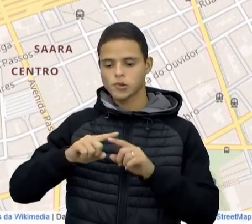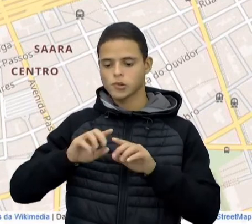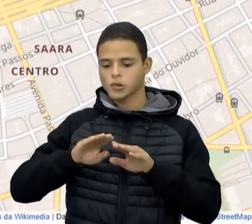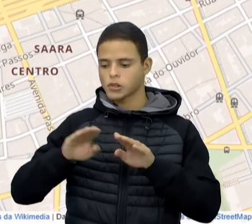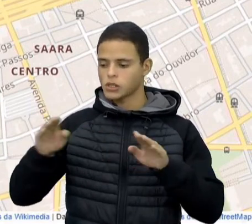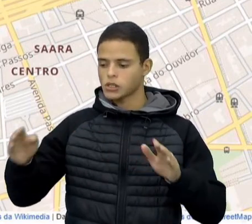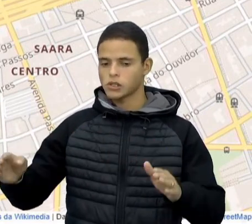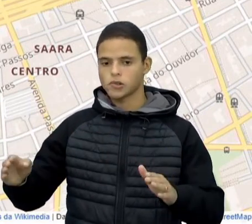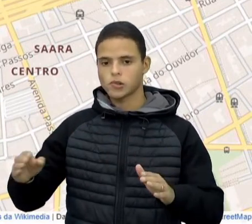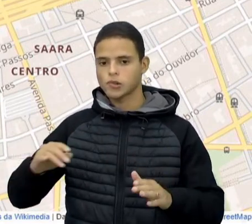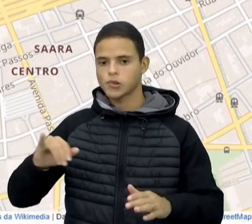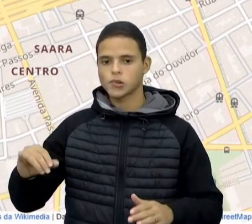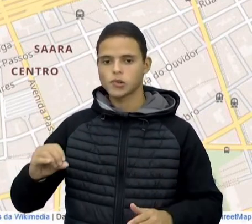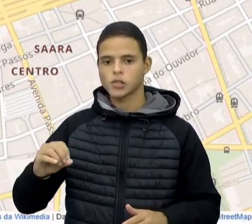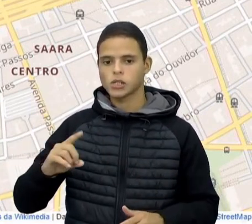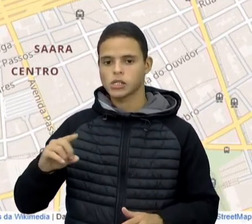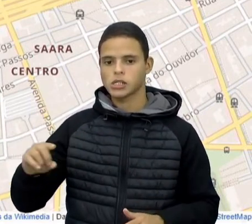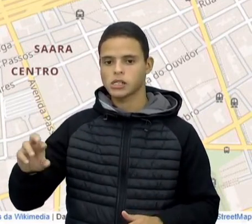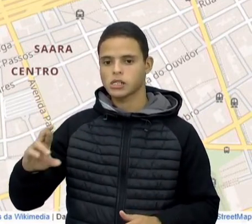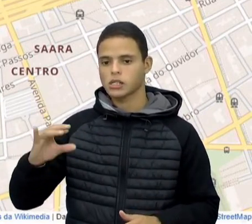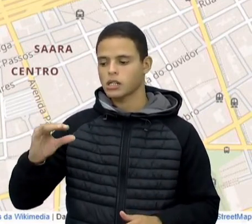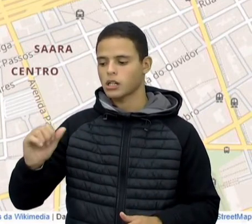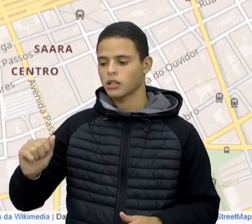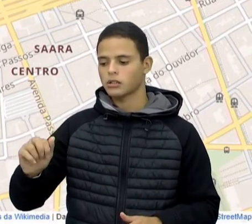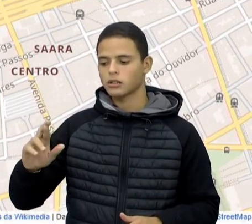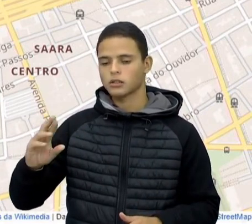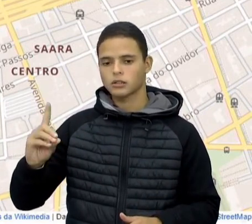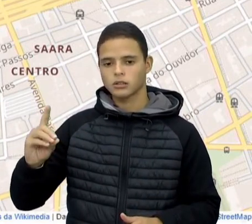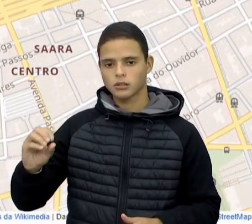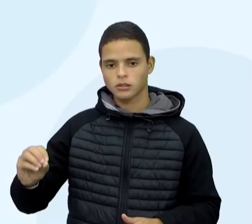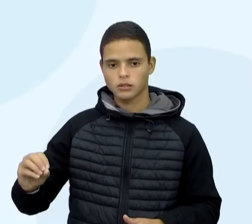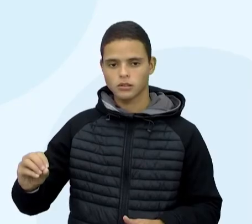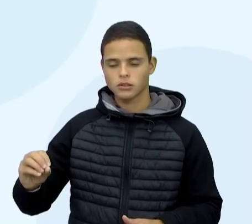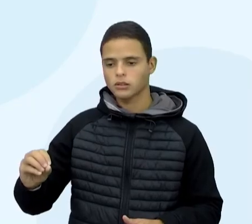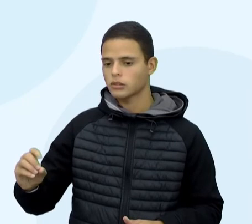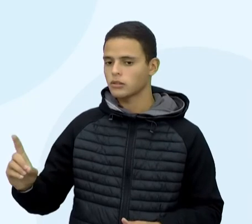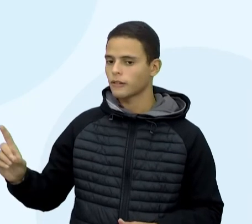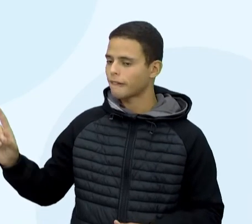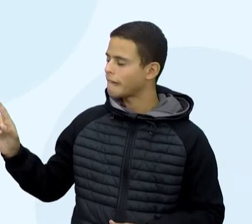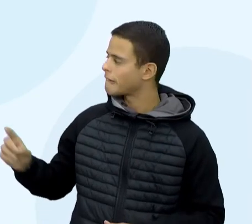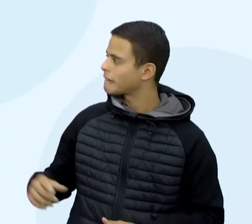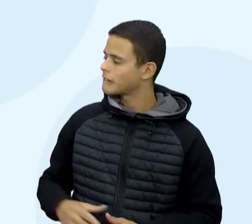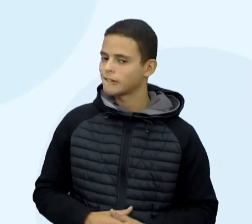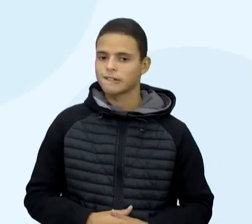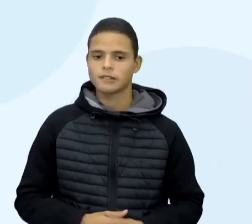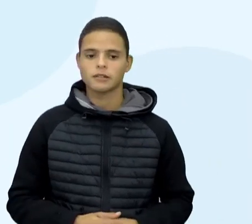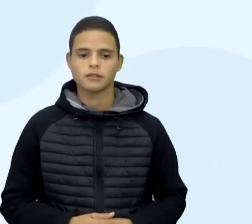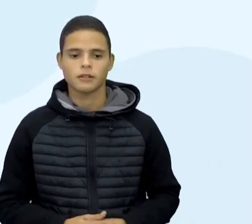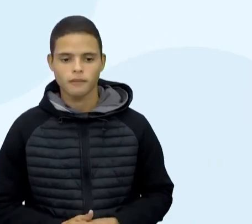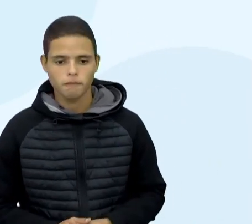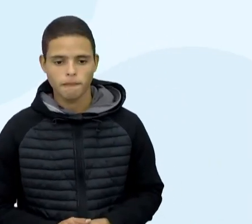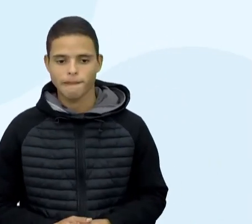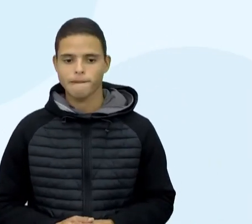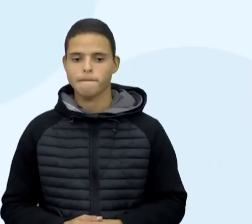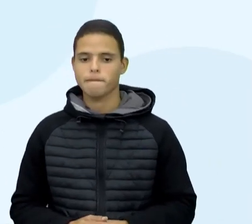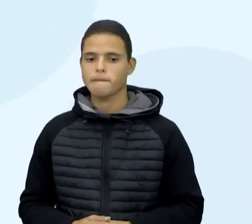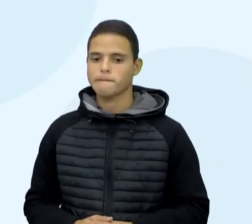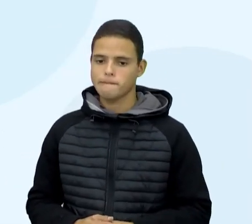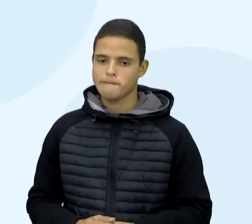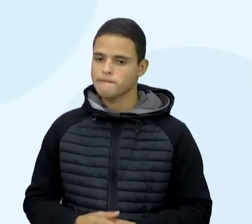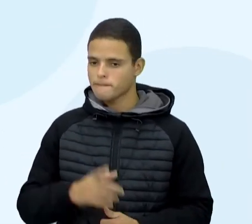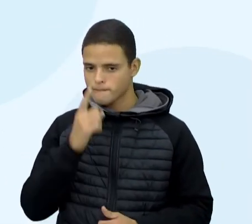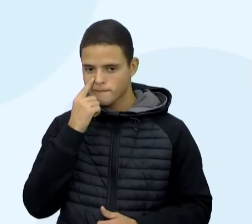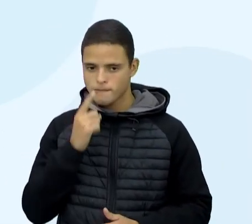né, João Ricardo, que é onde ficava aí o cortiço Cabeça de Porco, tá? Então, olha só que